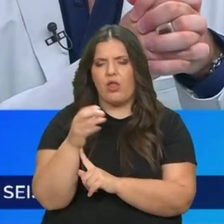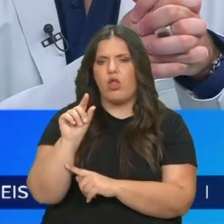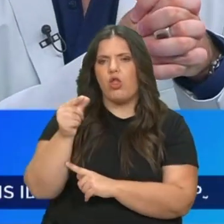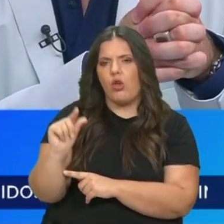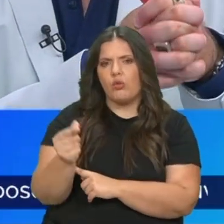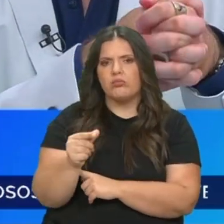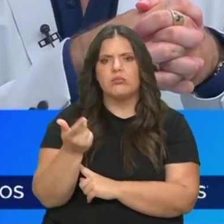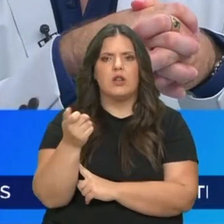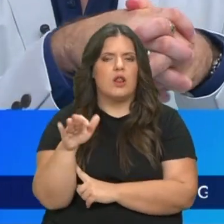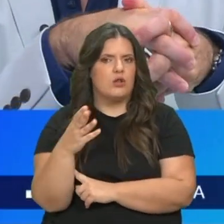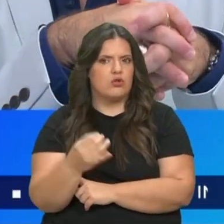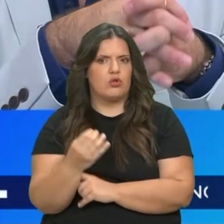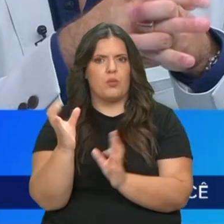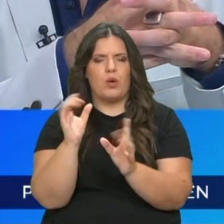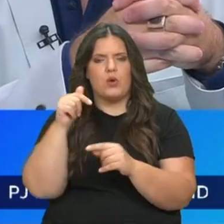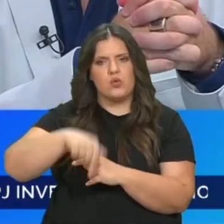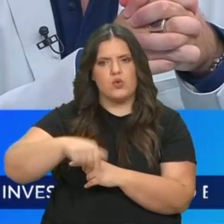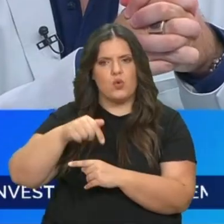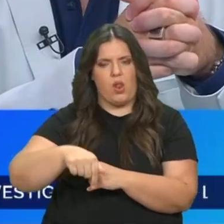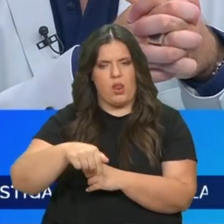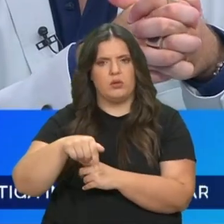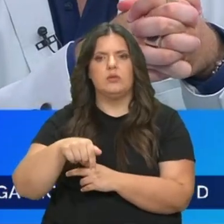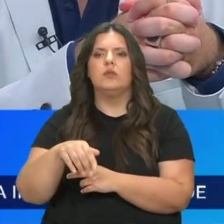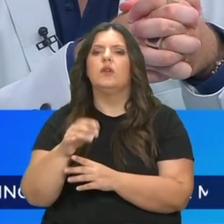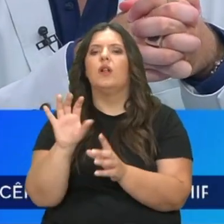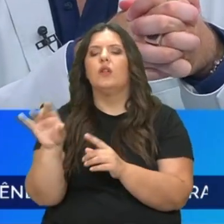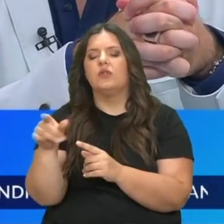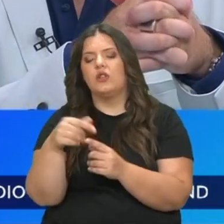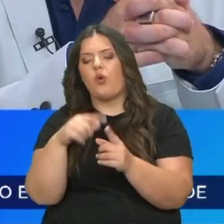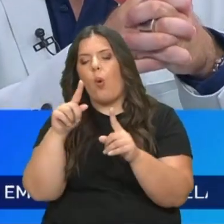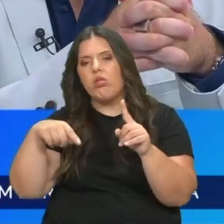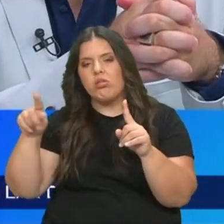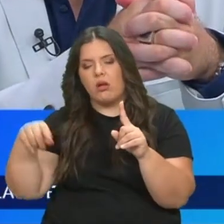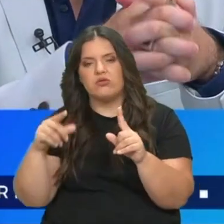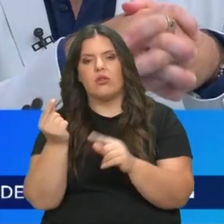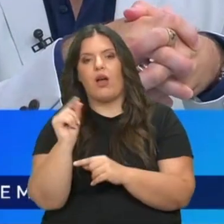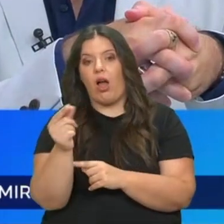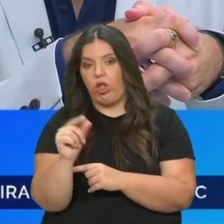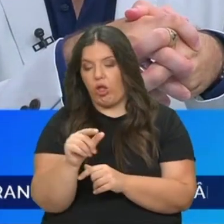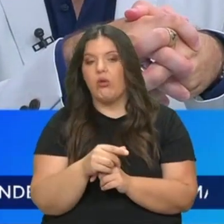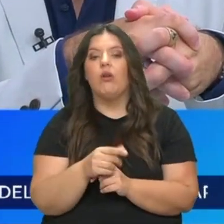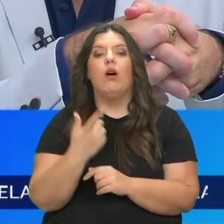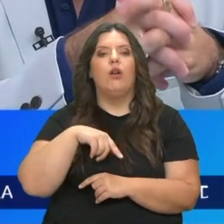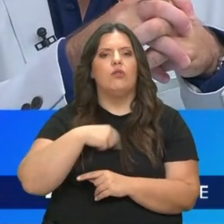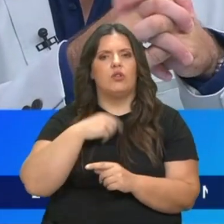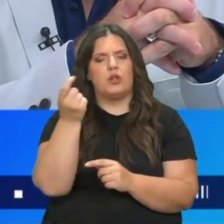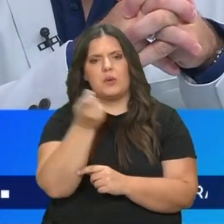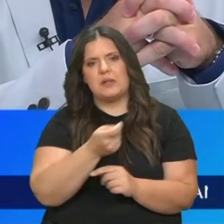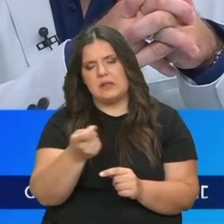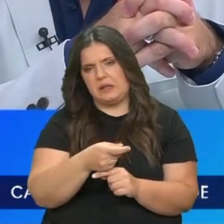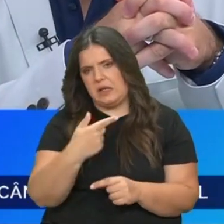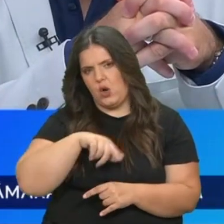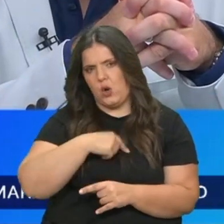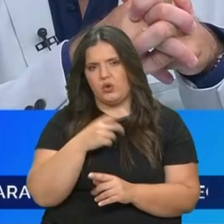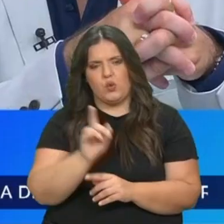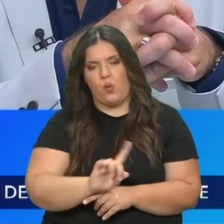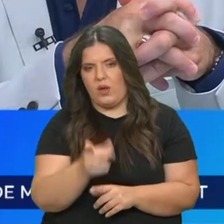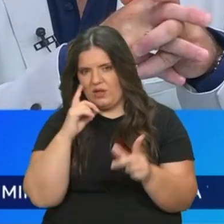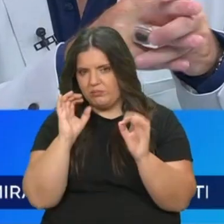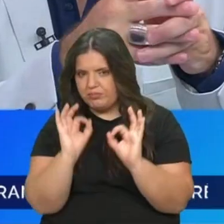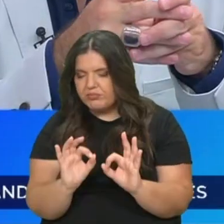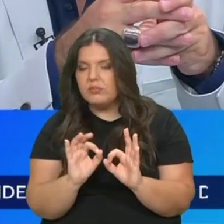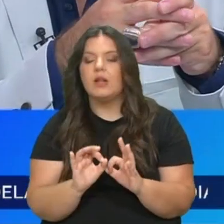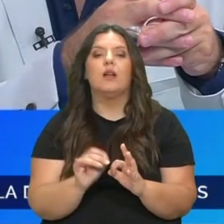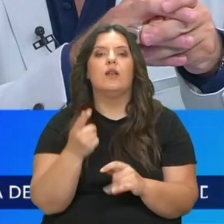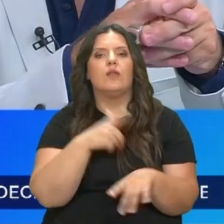estilo do Observatório Europeu do Sul das ondas de rádio. Isto é uma ilustração, aquilo que nós estamos a ver, isto já não é uma ilustração, vamos